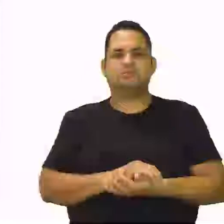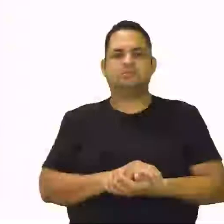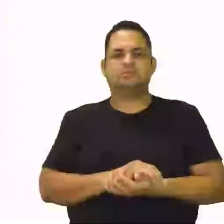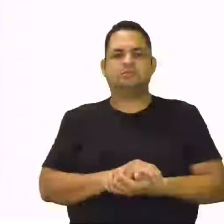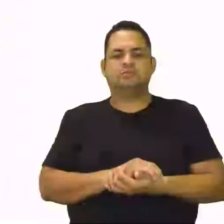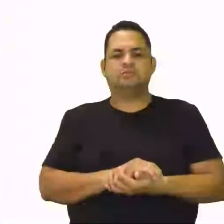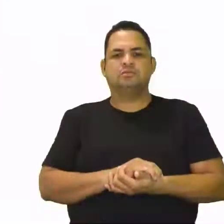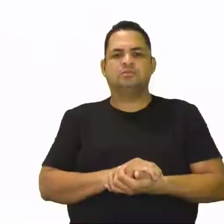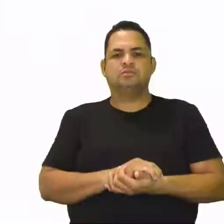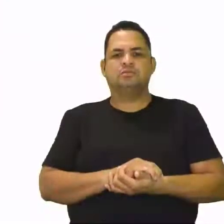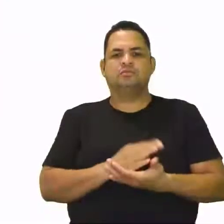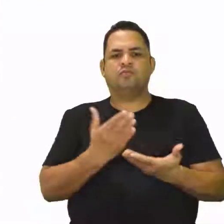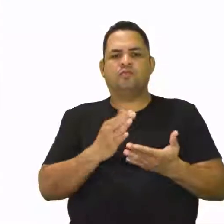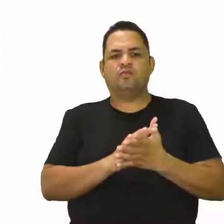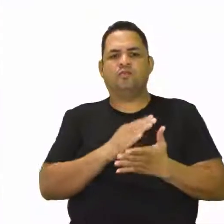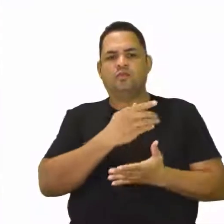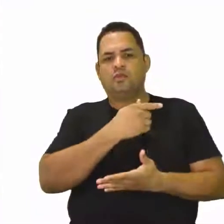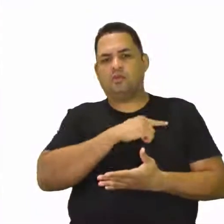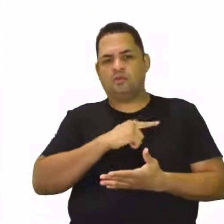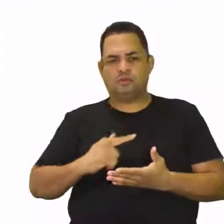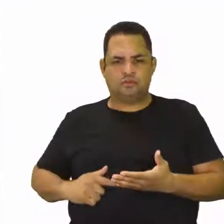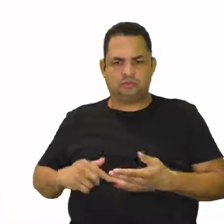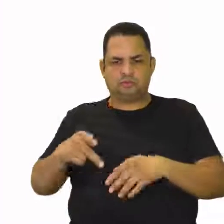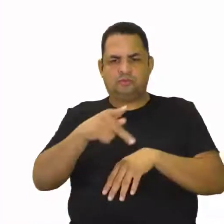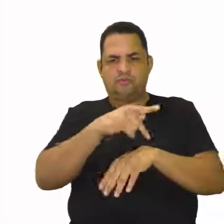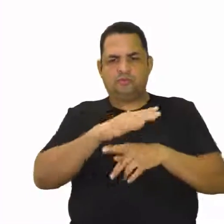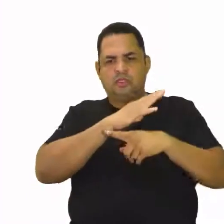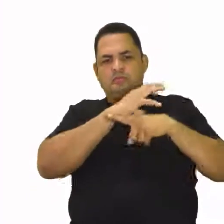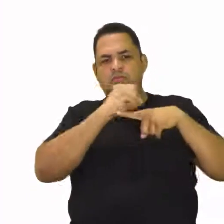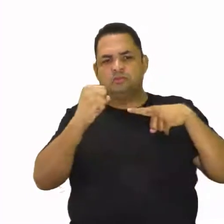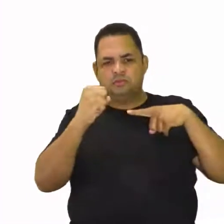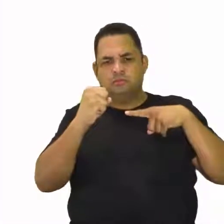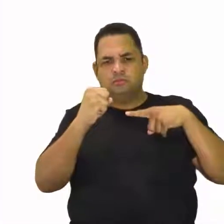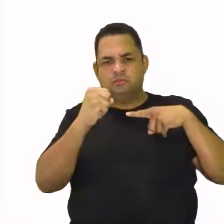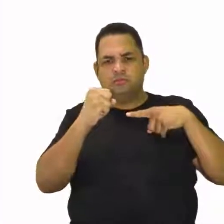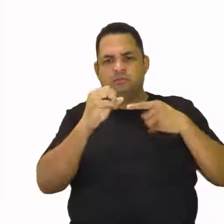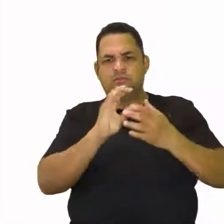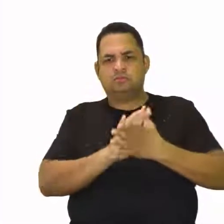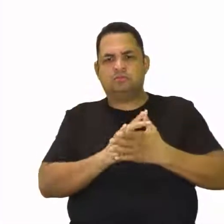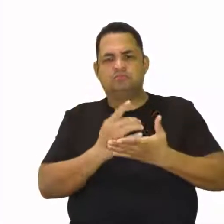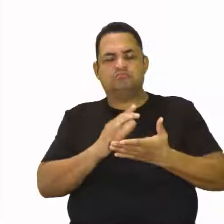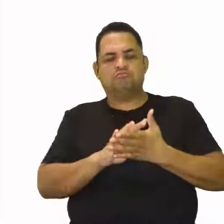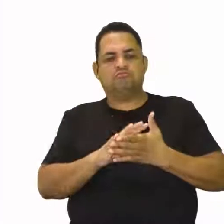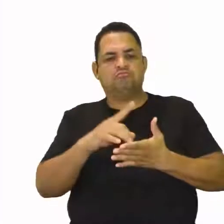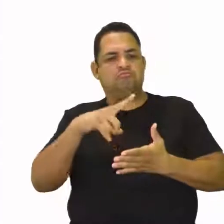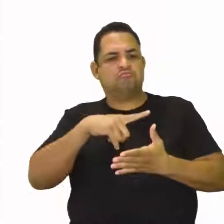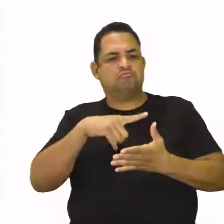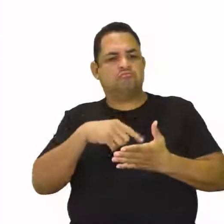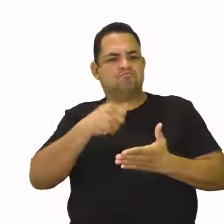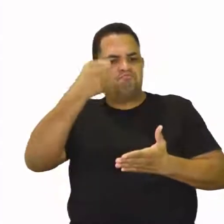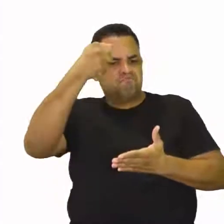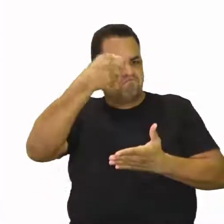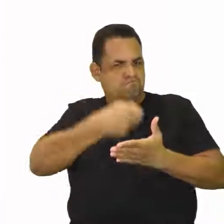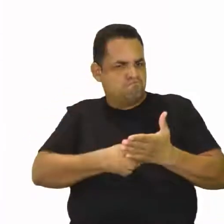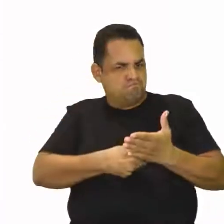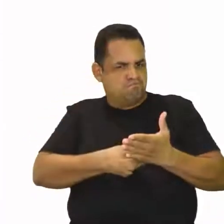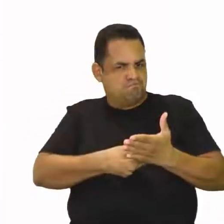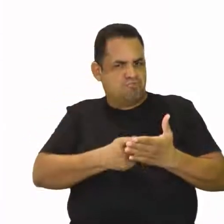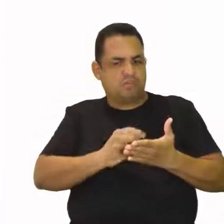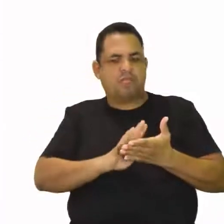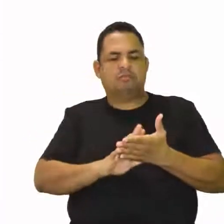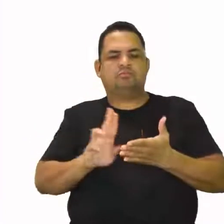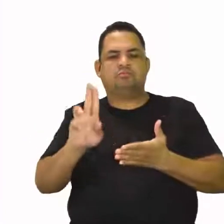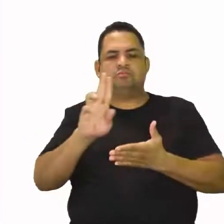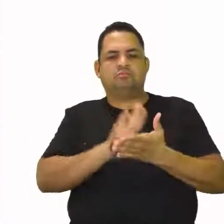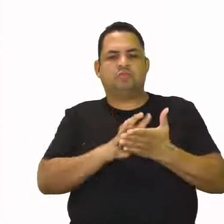Nisso, olha lá, os governos dos países vencedores tinham imposto, por meio do